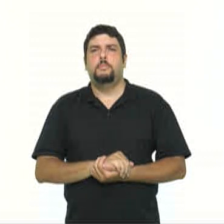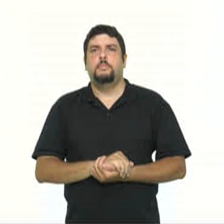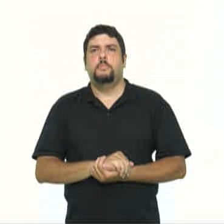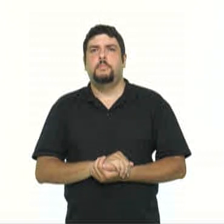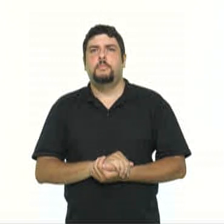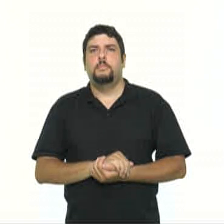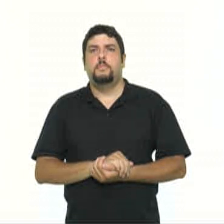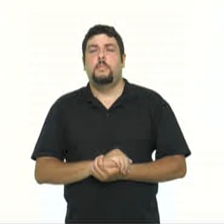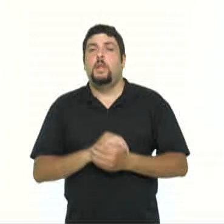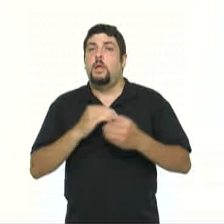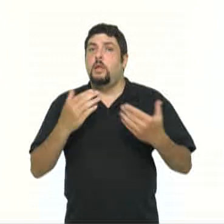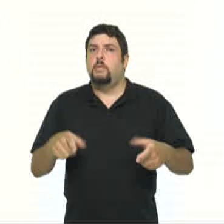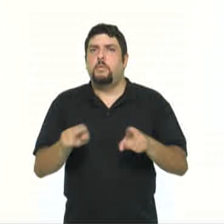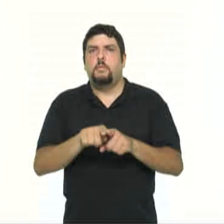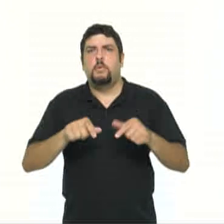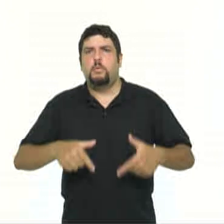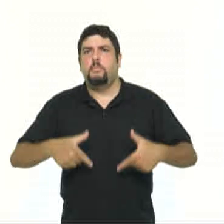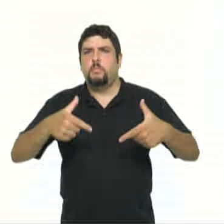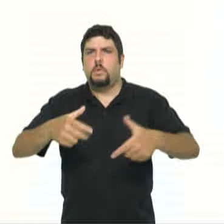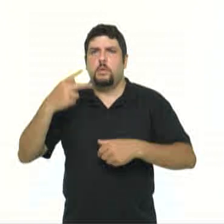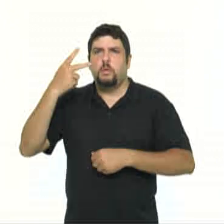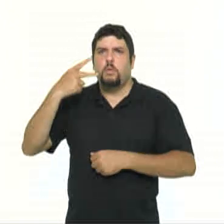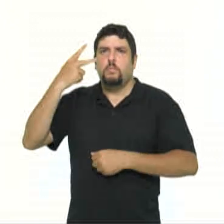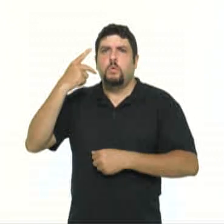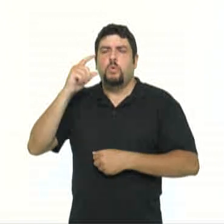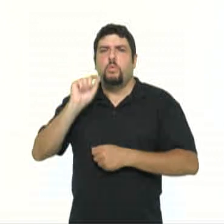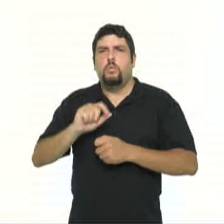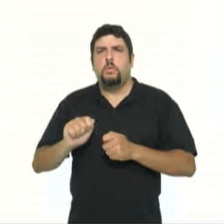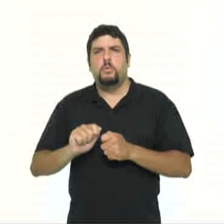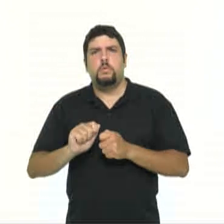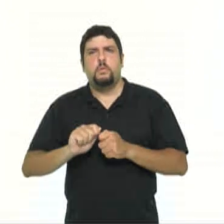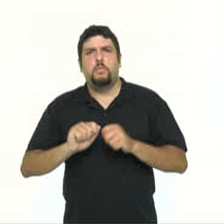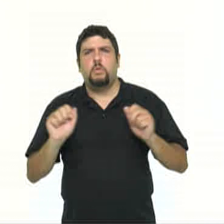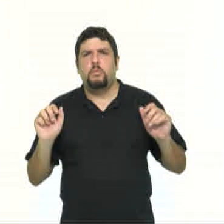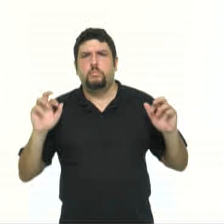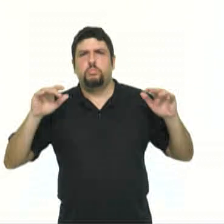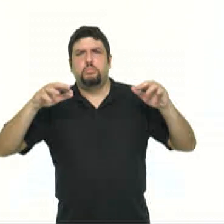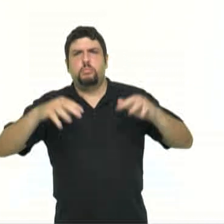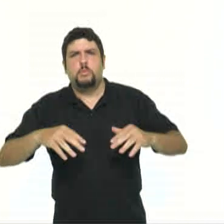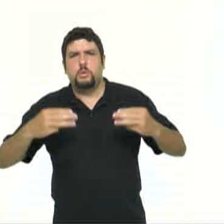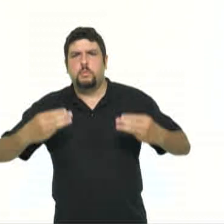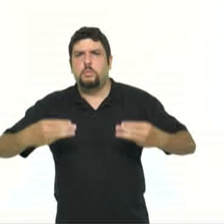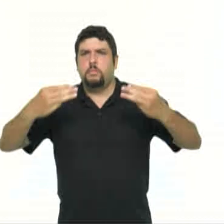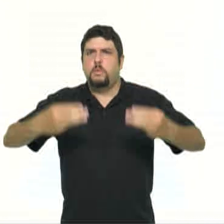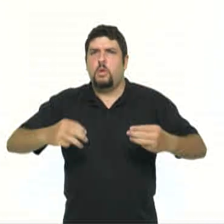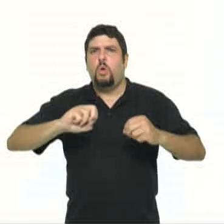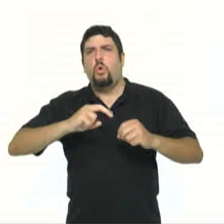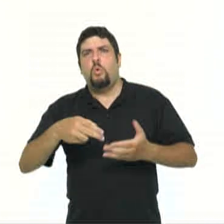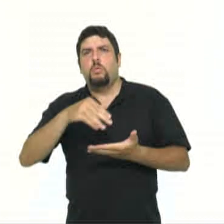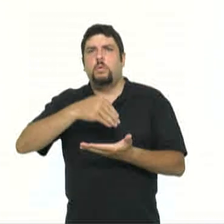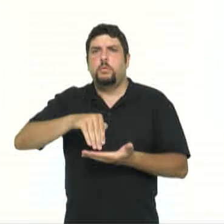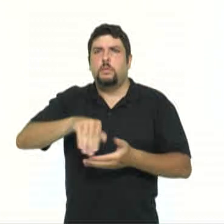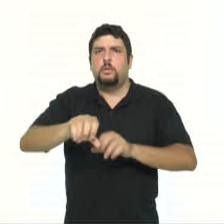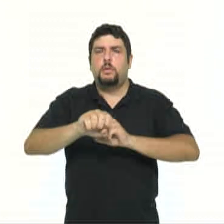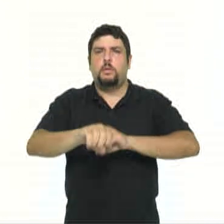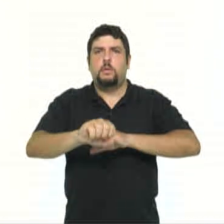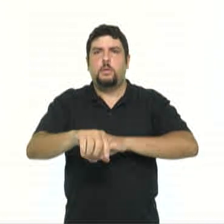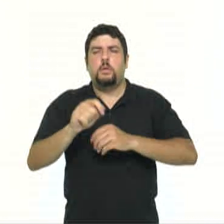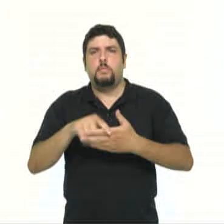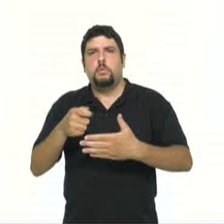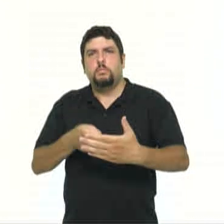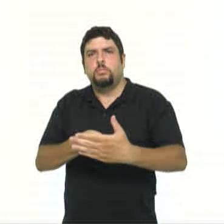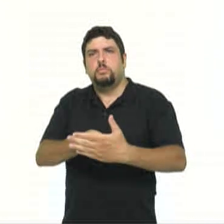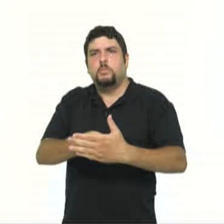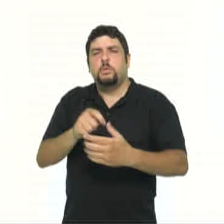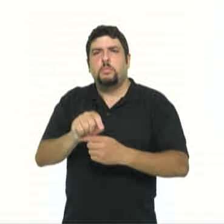fim, ativistas políticos devem realizar mutirões no Ministério ou na Secretaria de Educação, pressionando